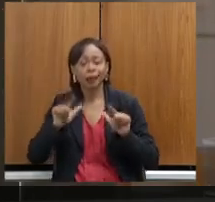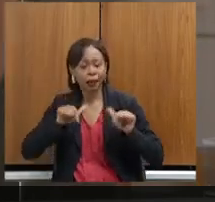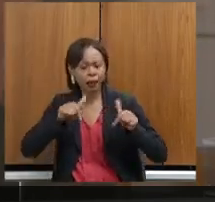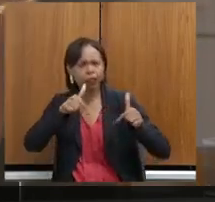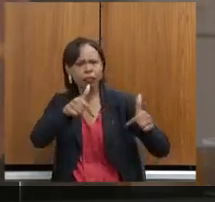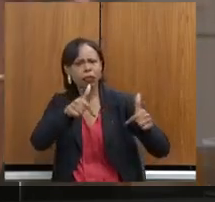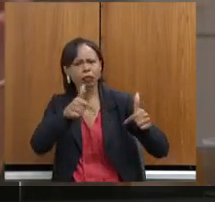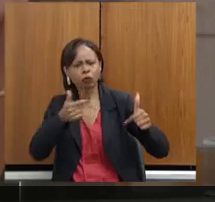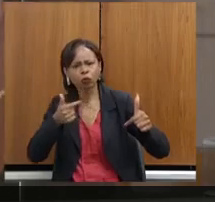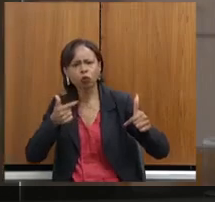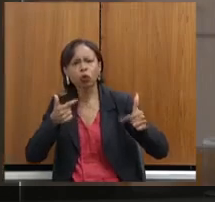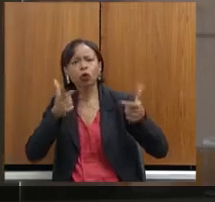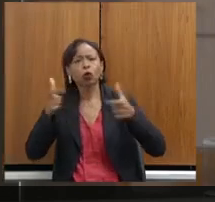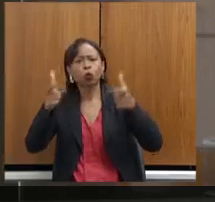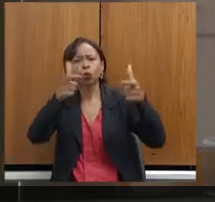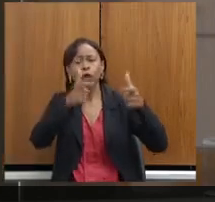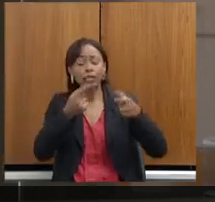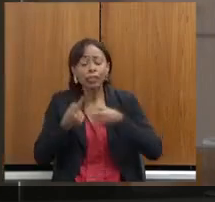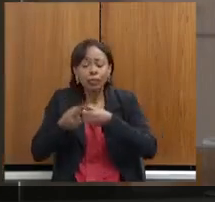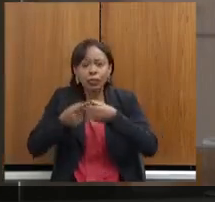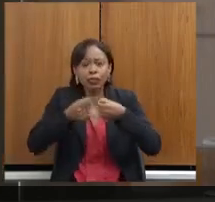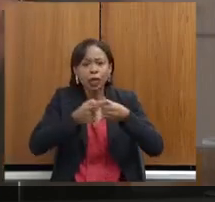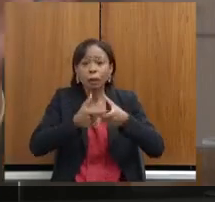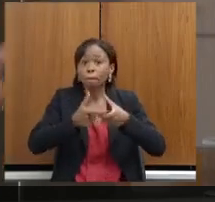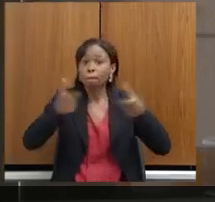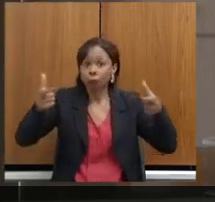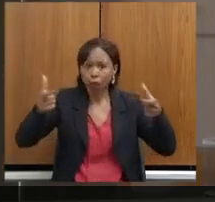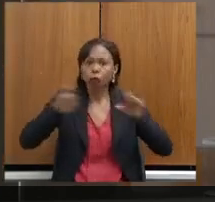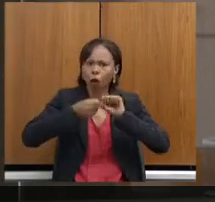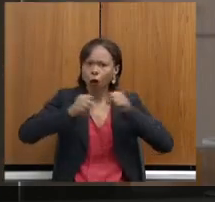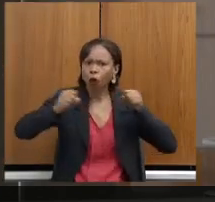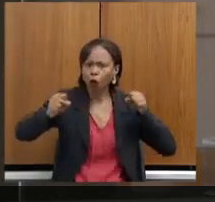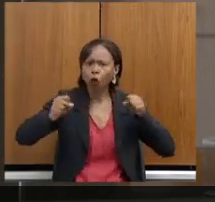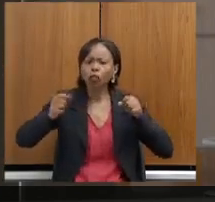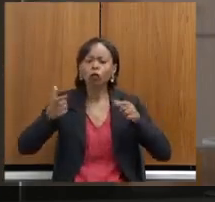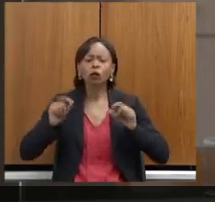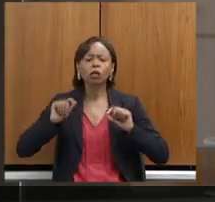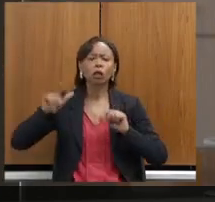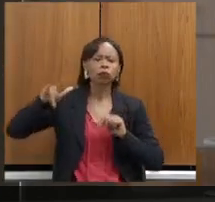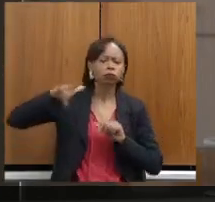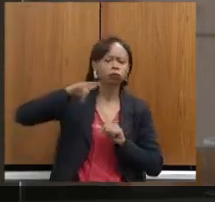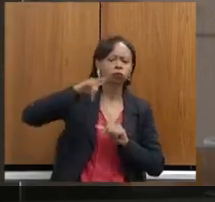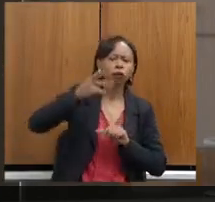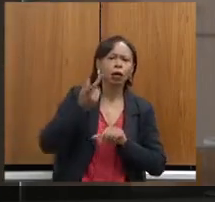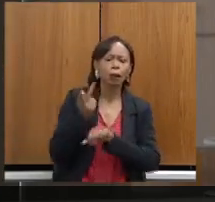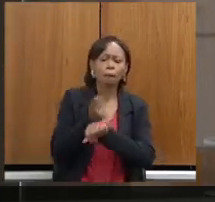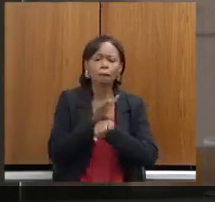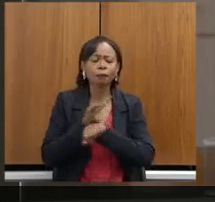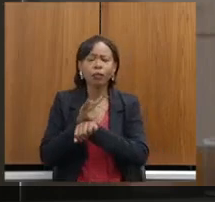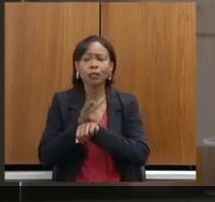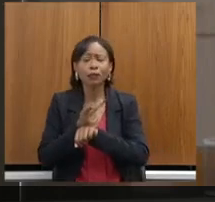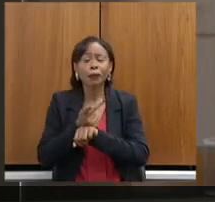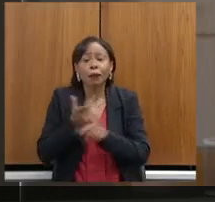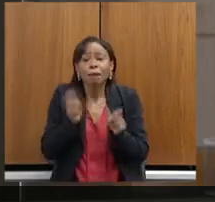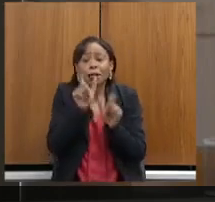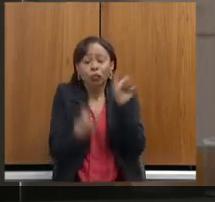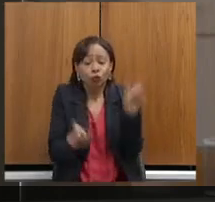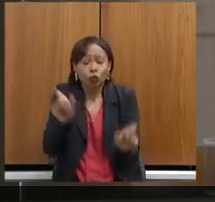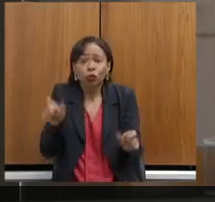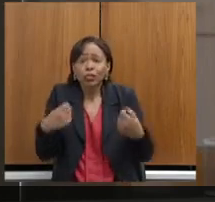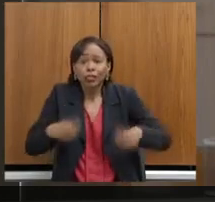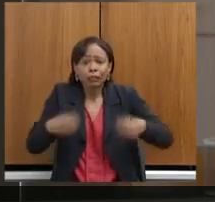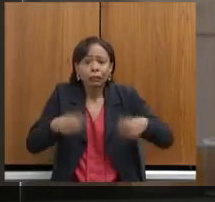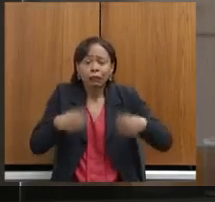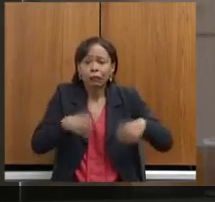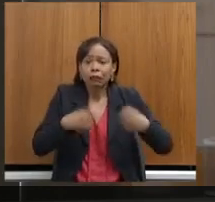nas maior nasci os melhores recolhendo pessoas que tem aptidão para casos de necessidades urgentes estarem